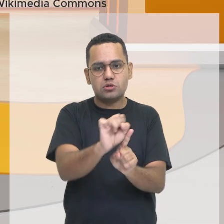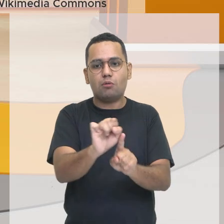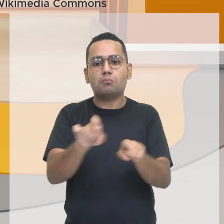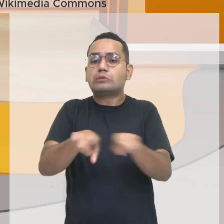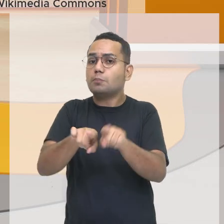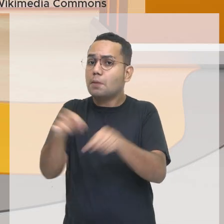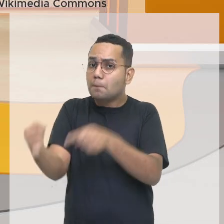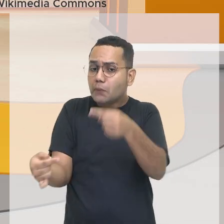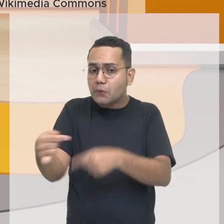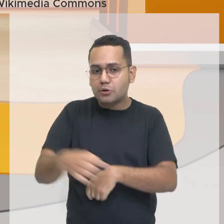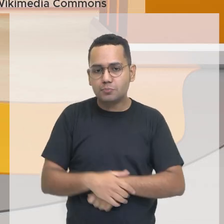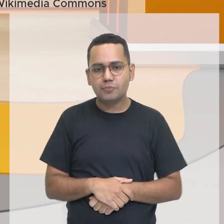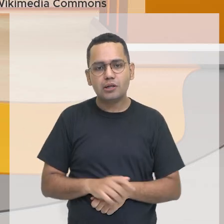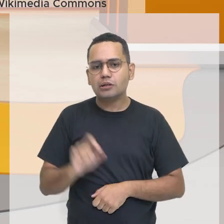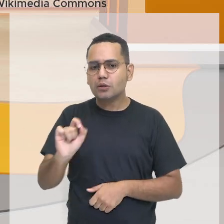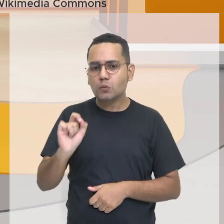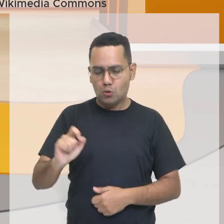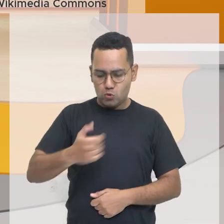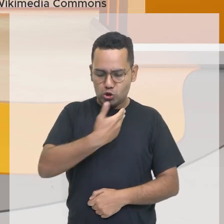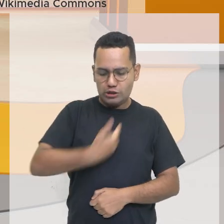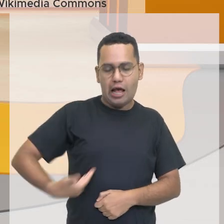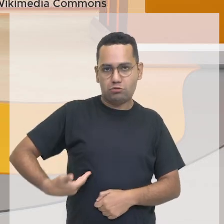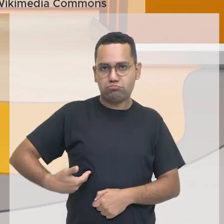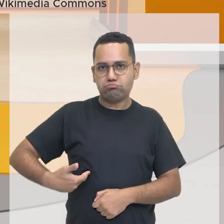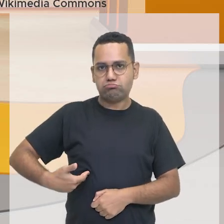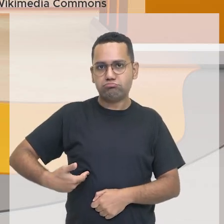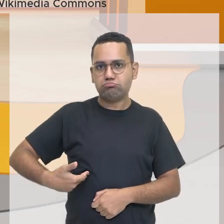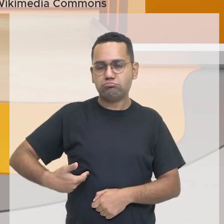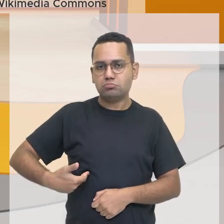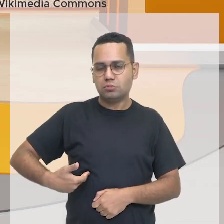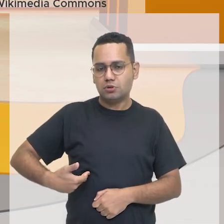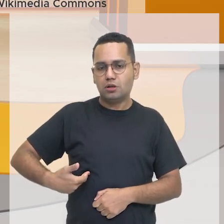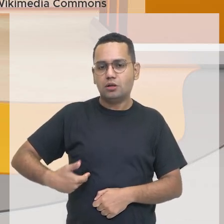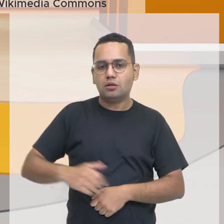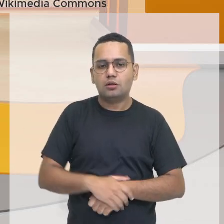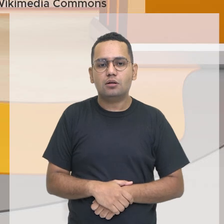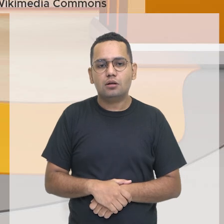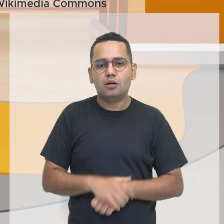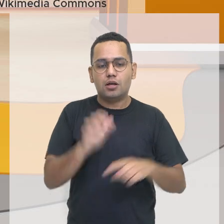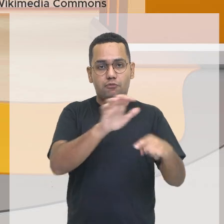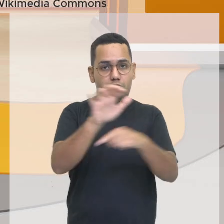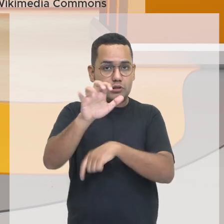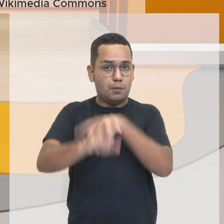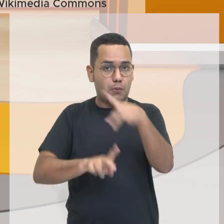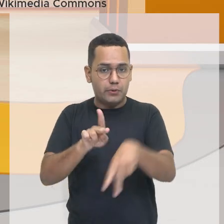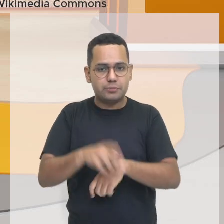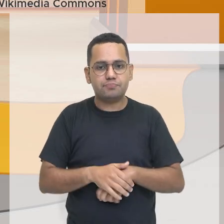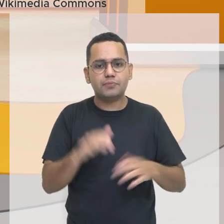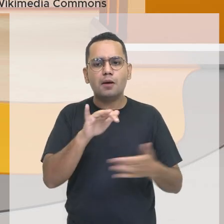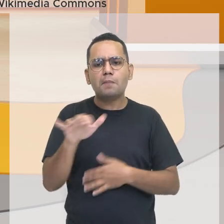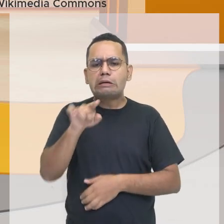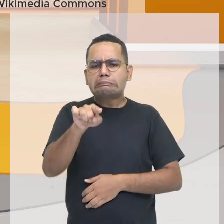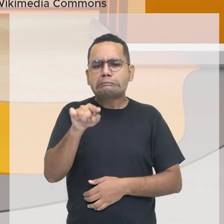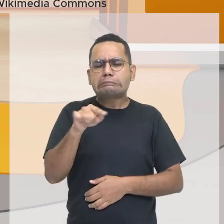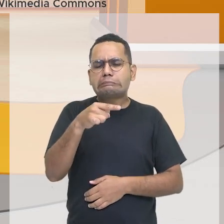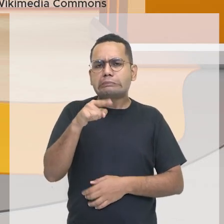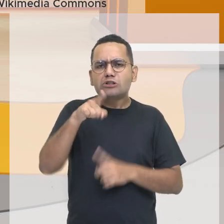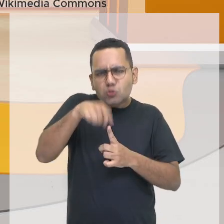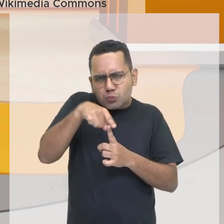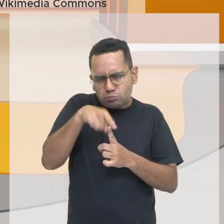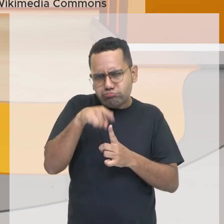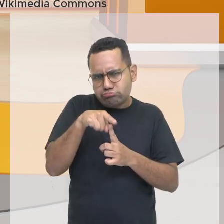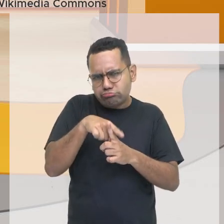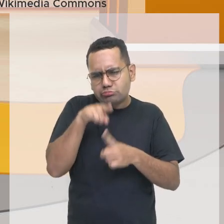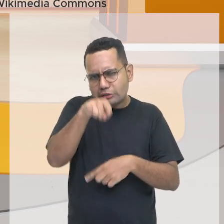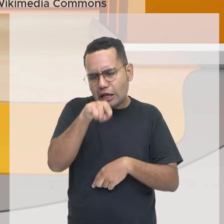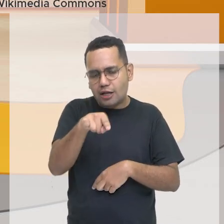político, exercido pelo Estado sobre a população. Nesse tipo de regime, as liberdades individuais são